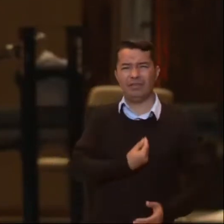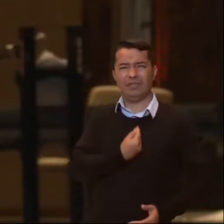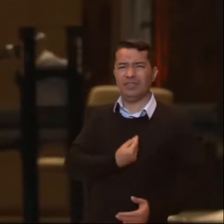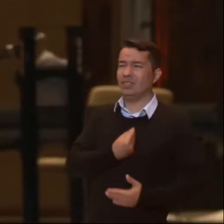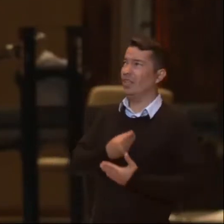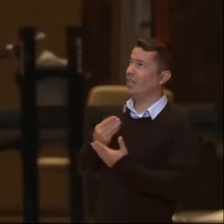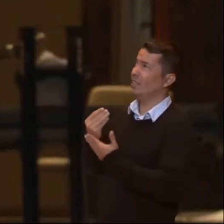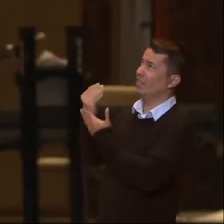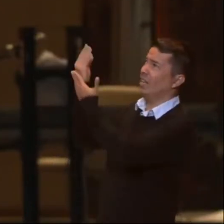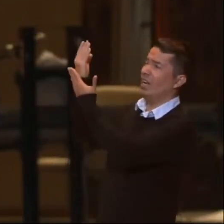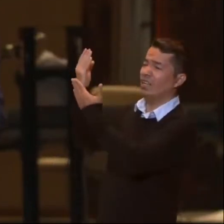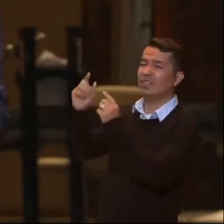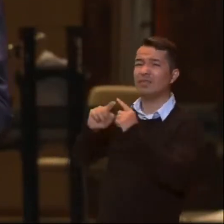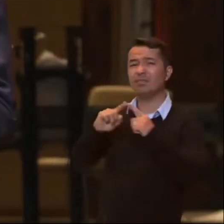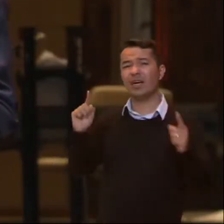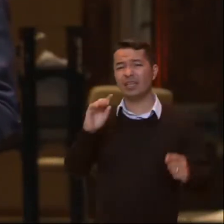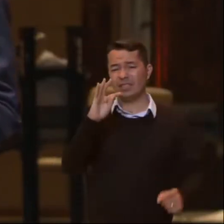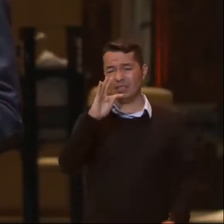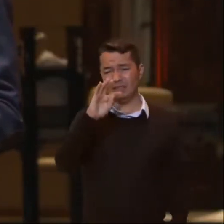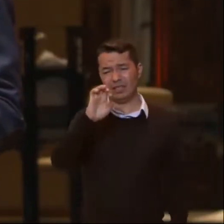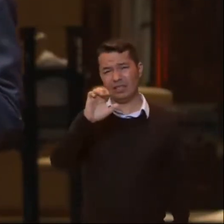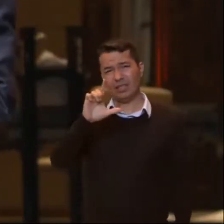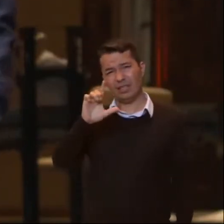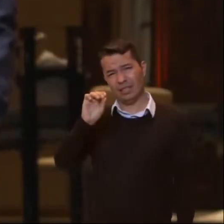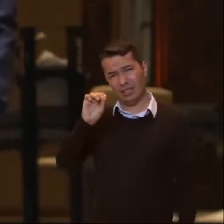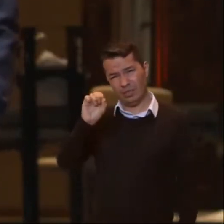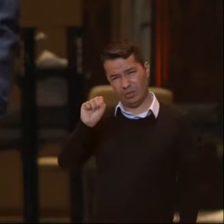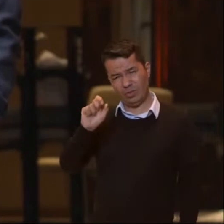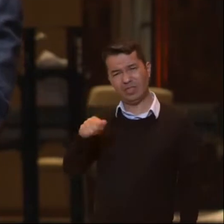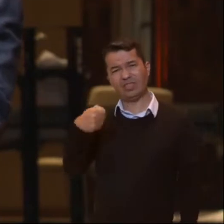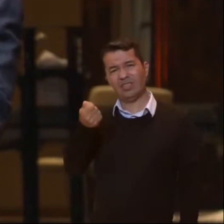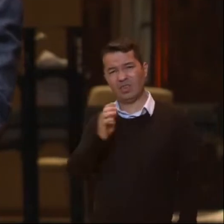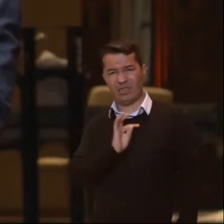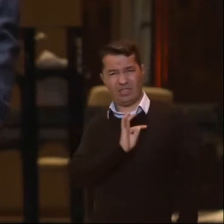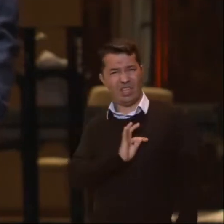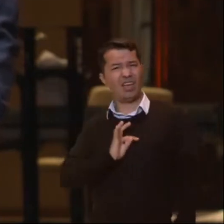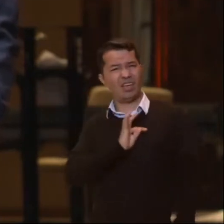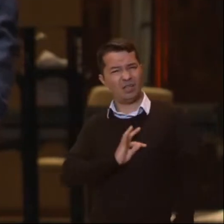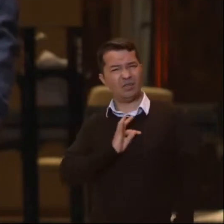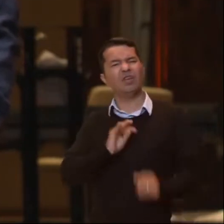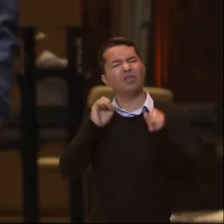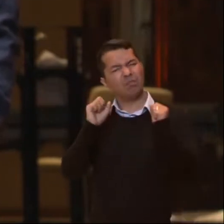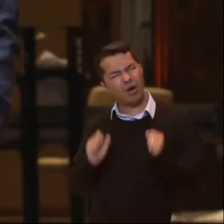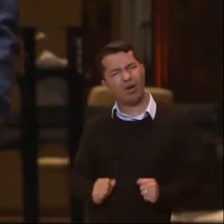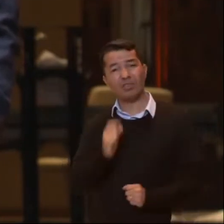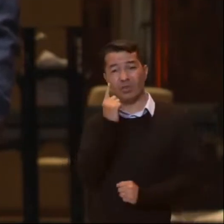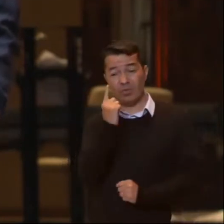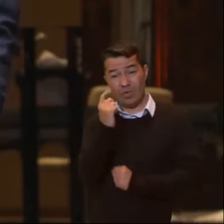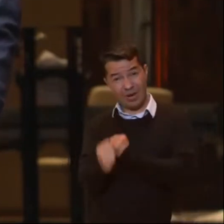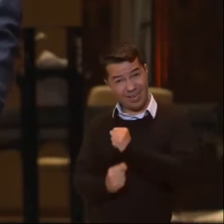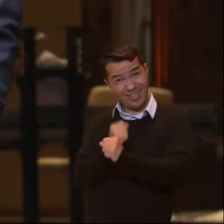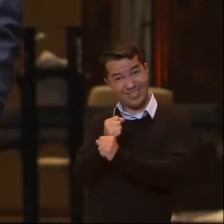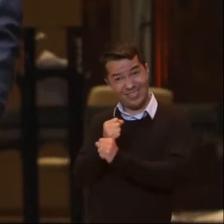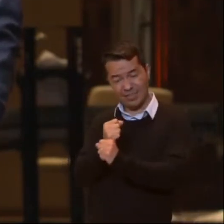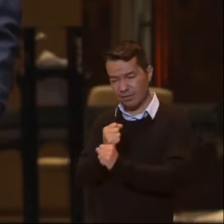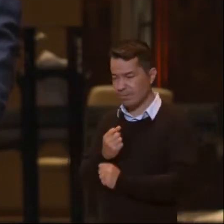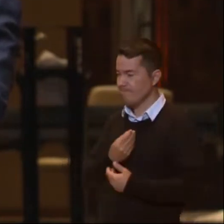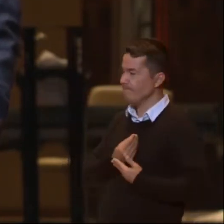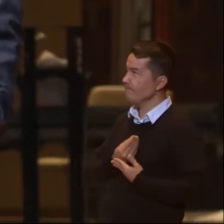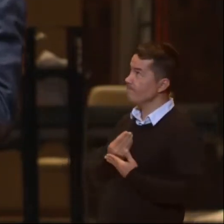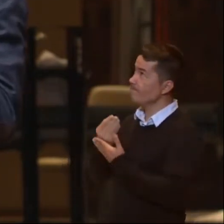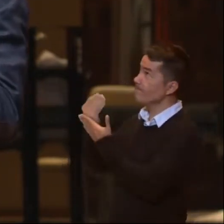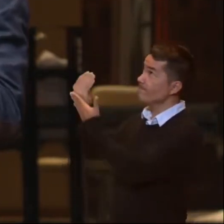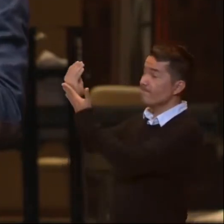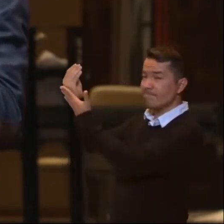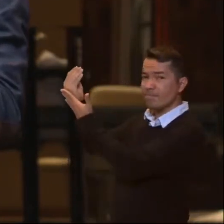porque Deus tem outros planos para a sua vida. Mas Ele pode separar um ano da sua vida para dedicar ao Senhor